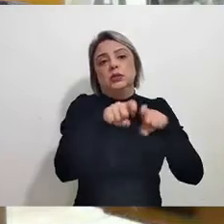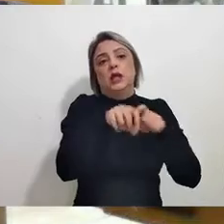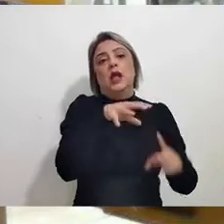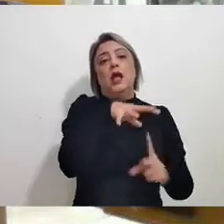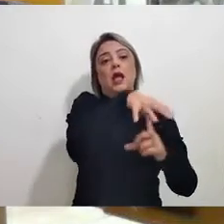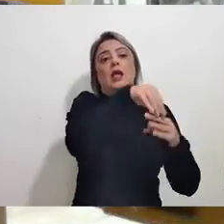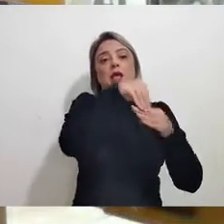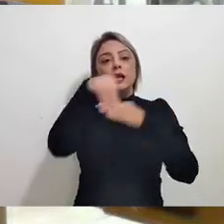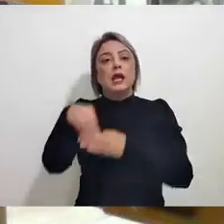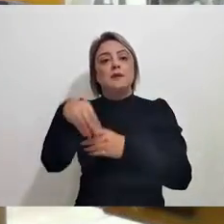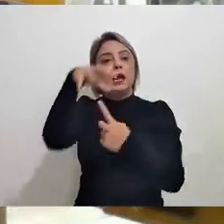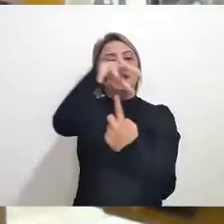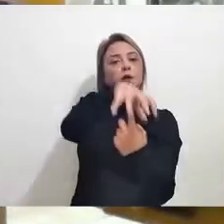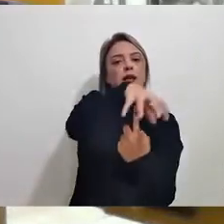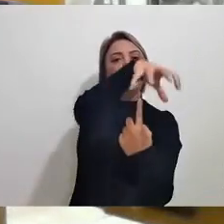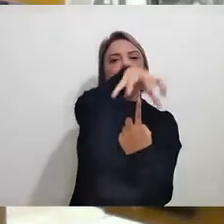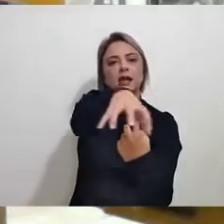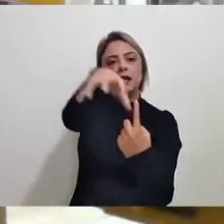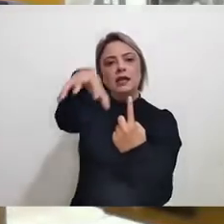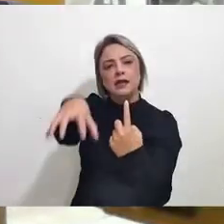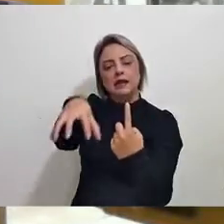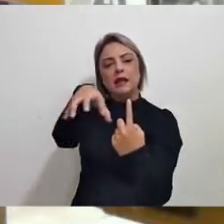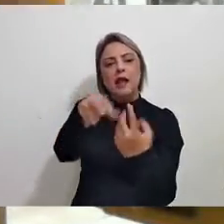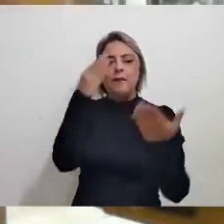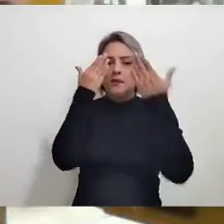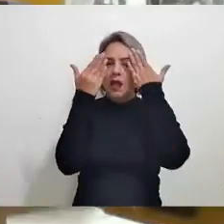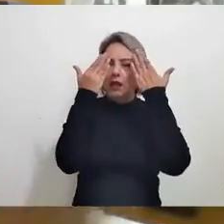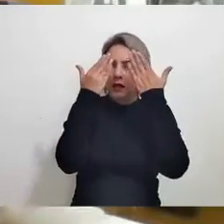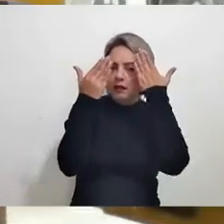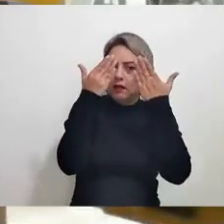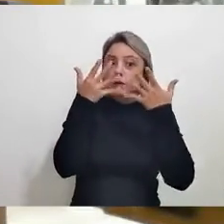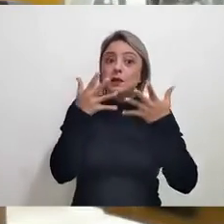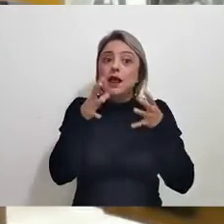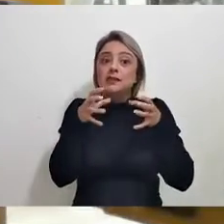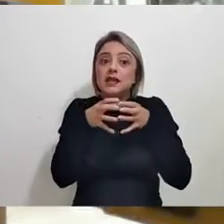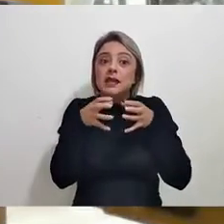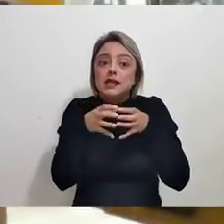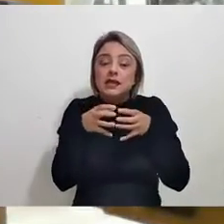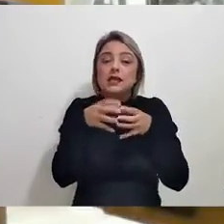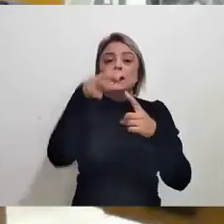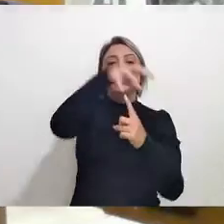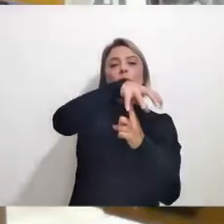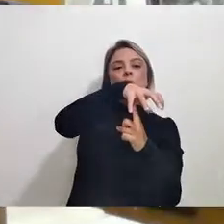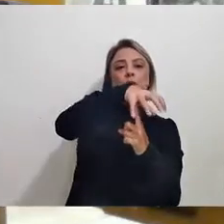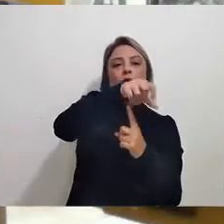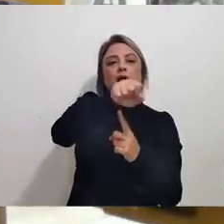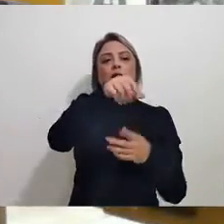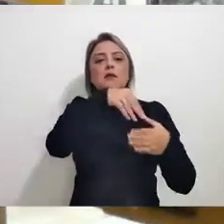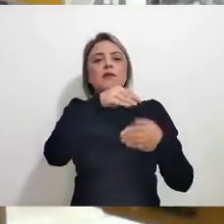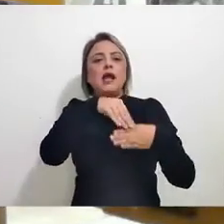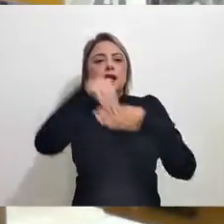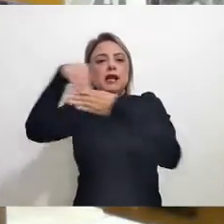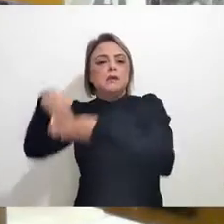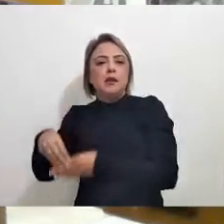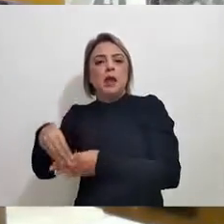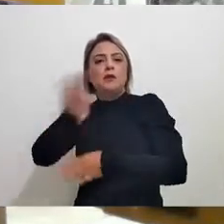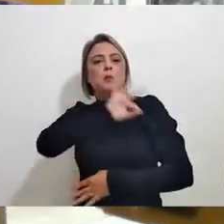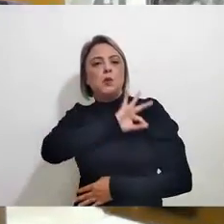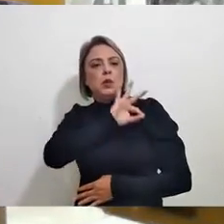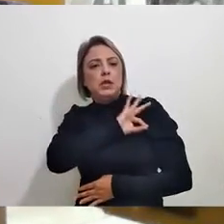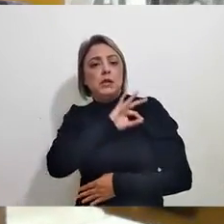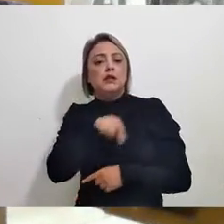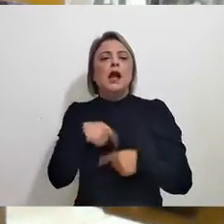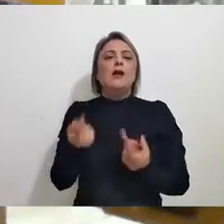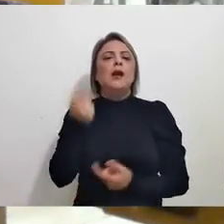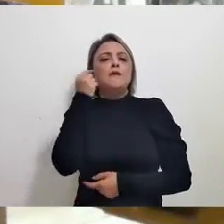lá, para ser atendido por essa equipe do CREAS, vai encaminhar para o PAVE, vai encaminhar para a delegacia de polícia. Agora imagine, encaminha um documento